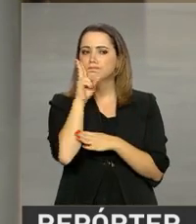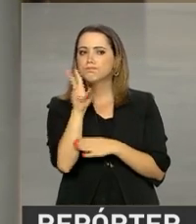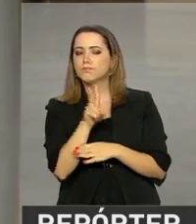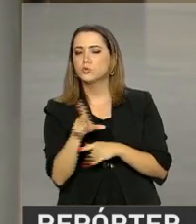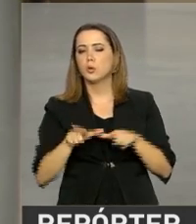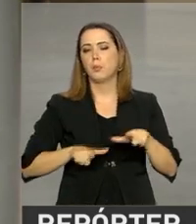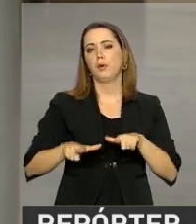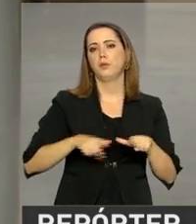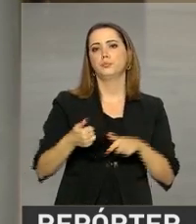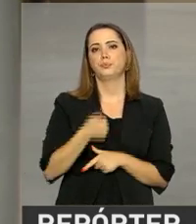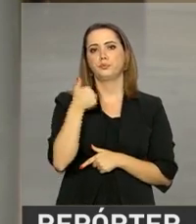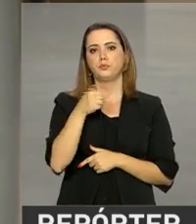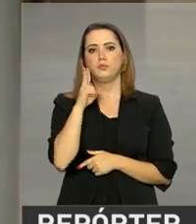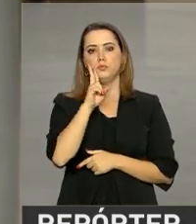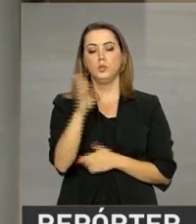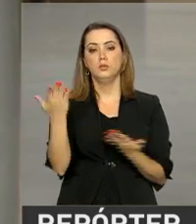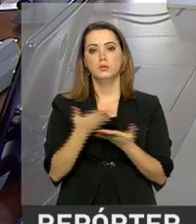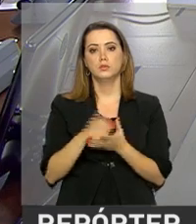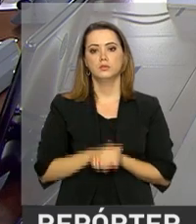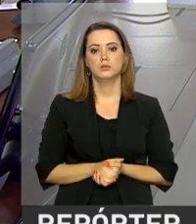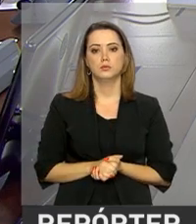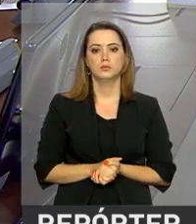uma matéria sobre o assunto.